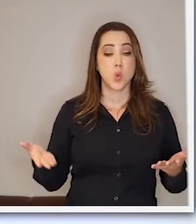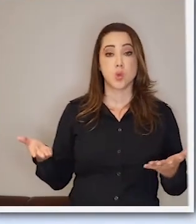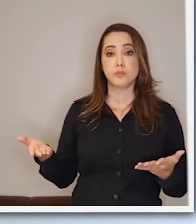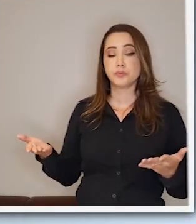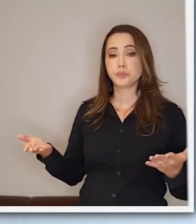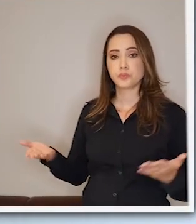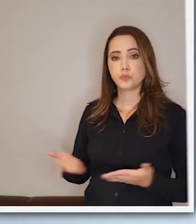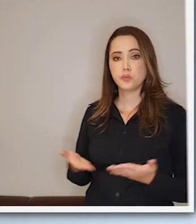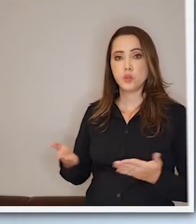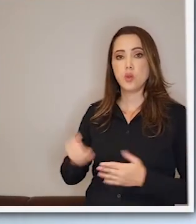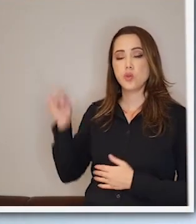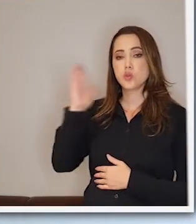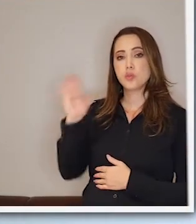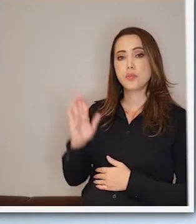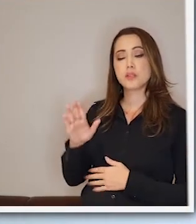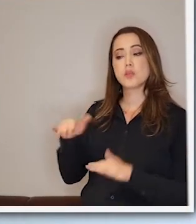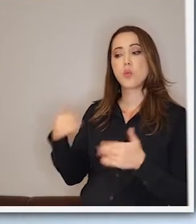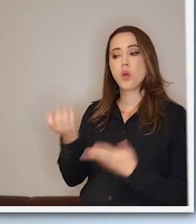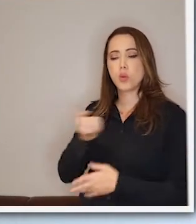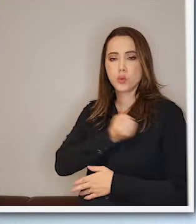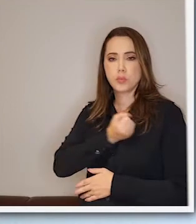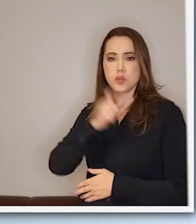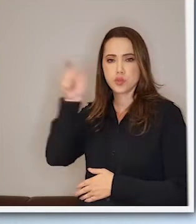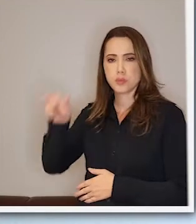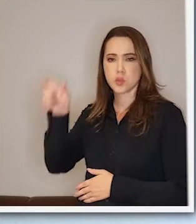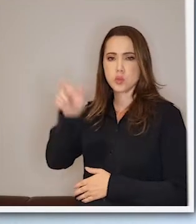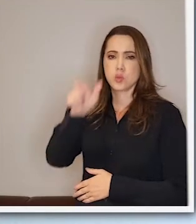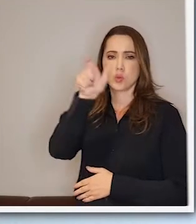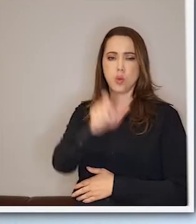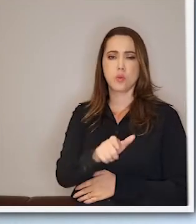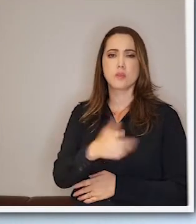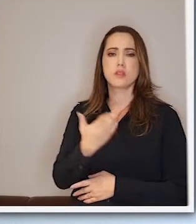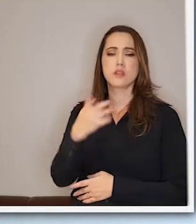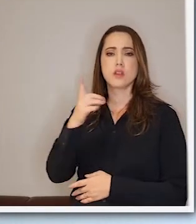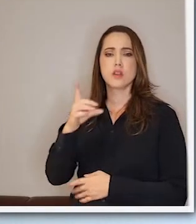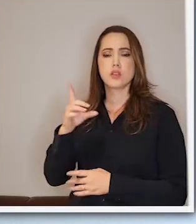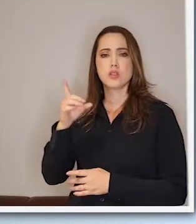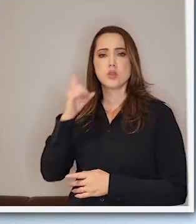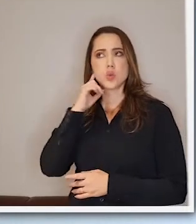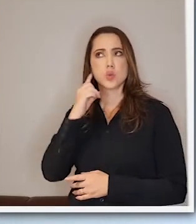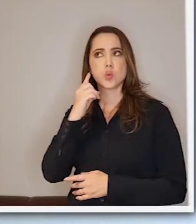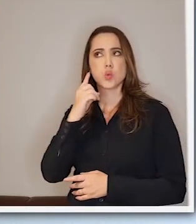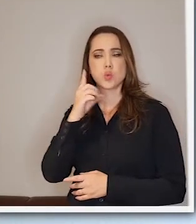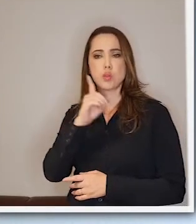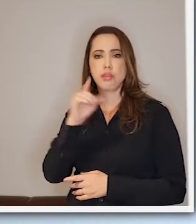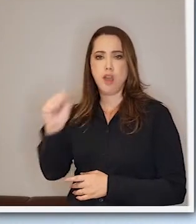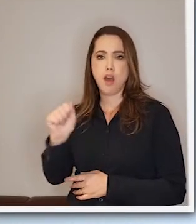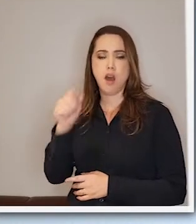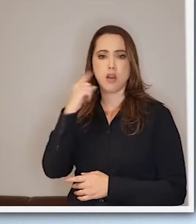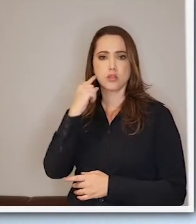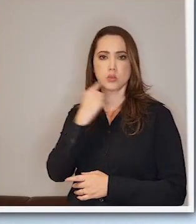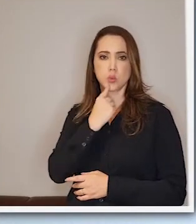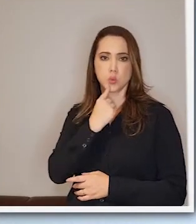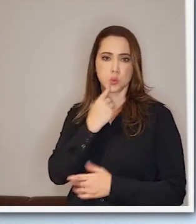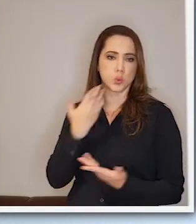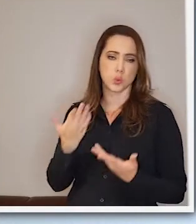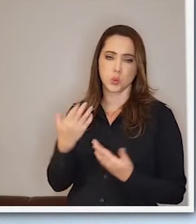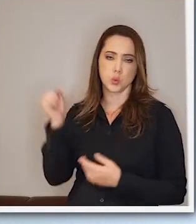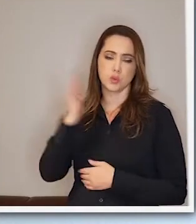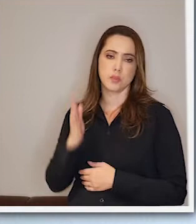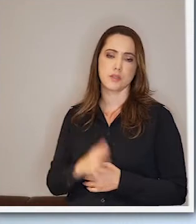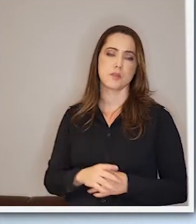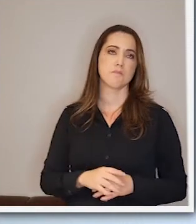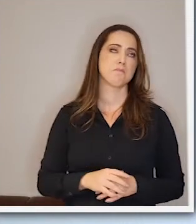surdos, outros tipos de deficiência. Hoje no Brasil, Fabiano, qual que seria o número de pessoas